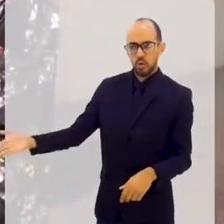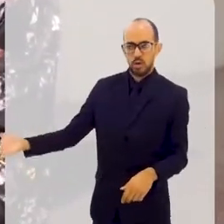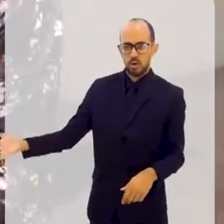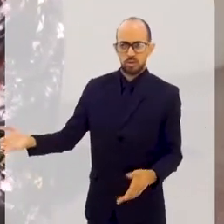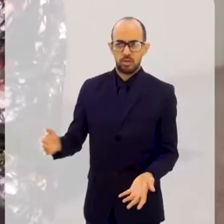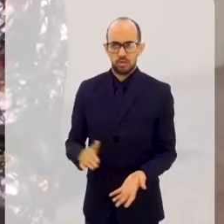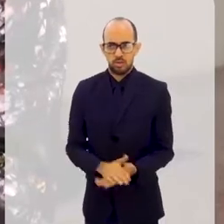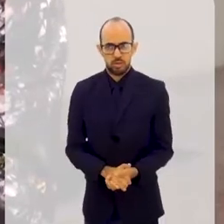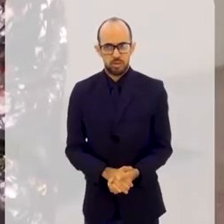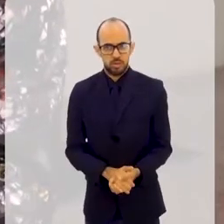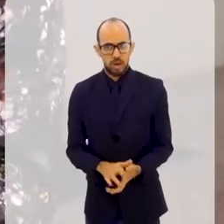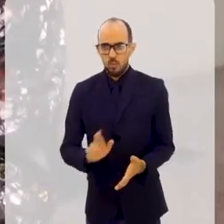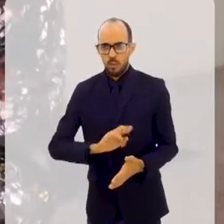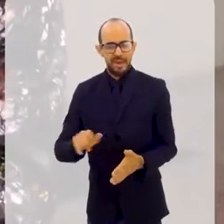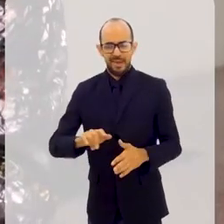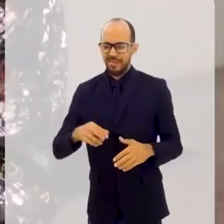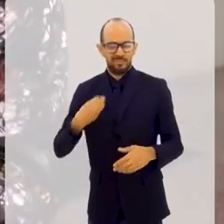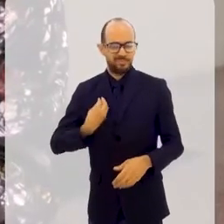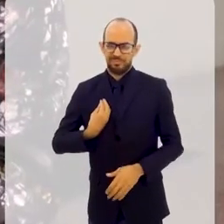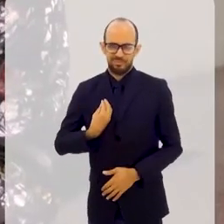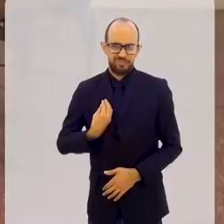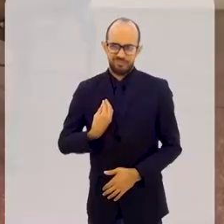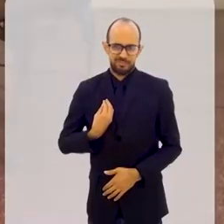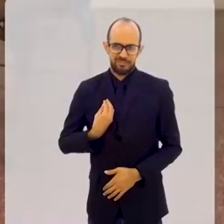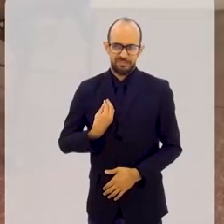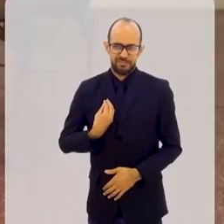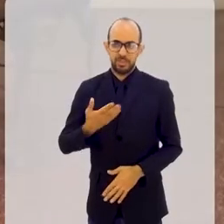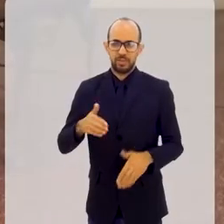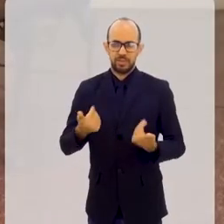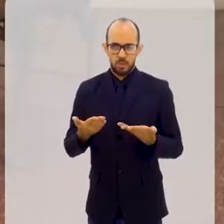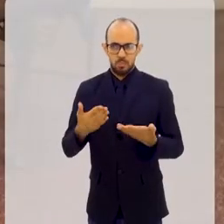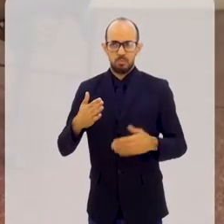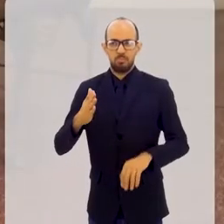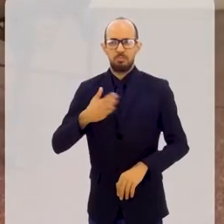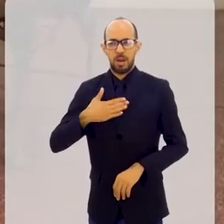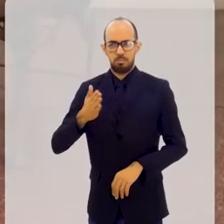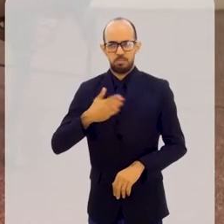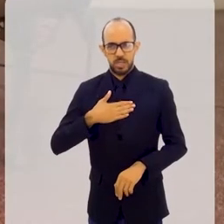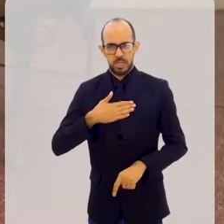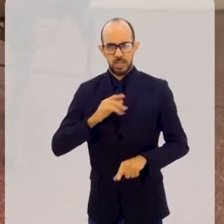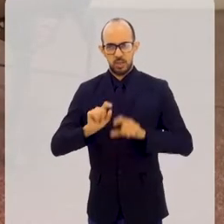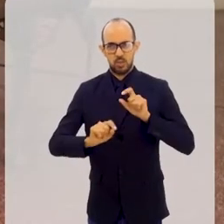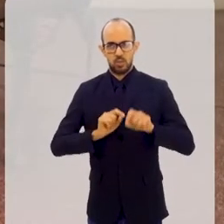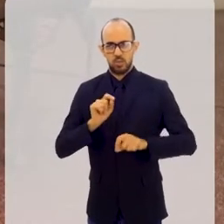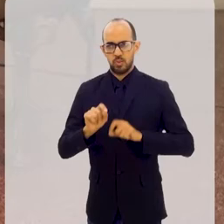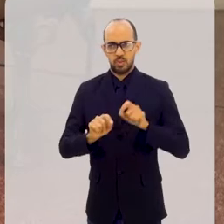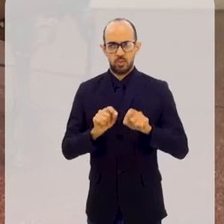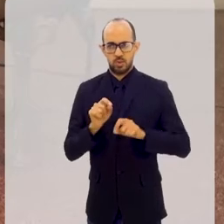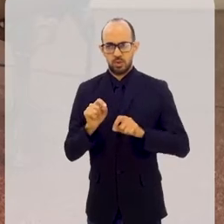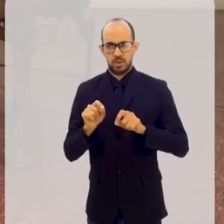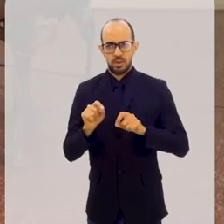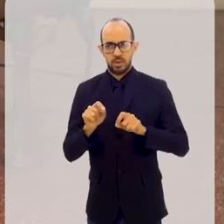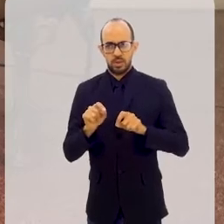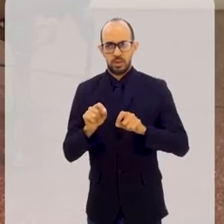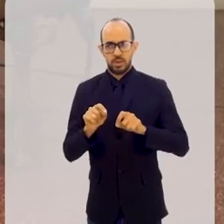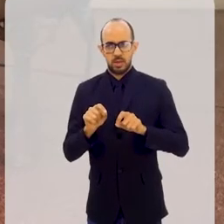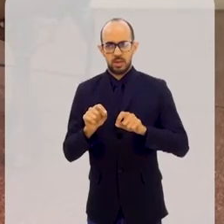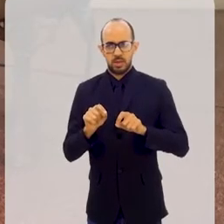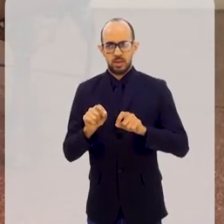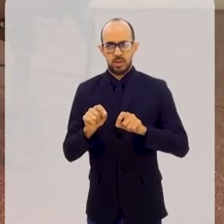declarar meu amor quando Deus que eu não vejo não existe Então para mim hoje até na África